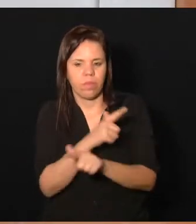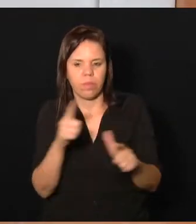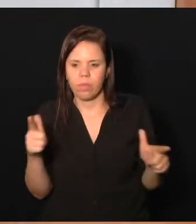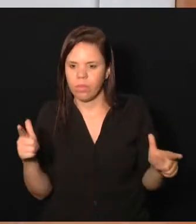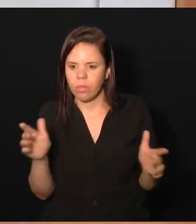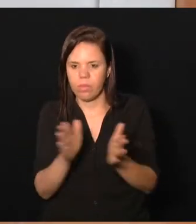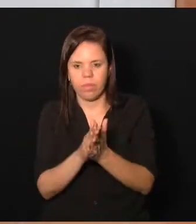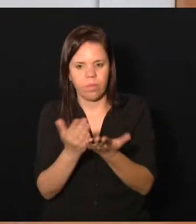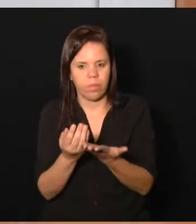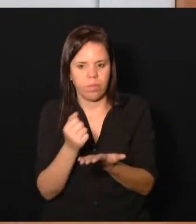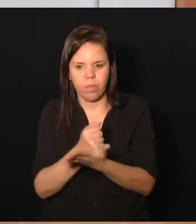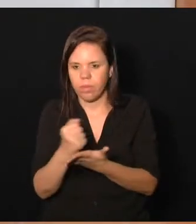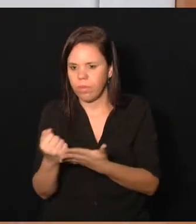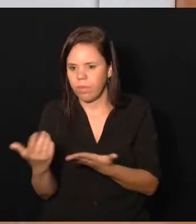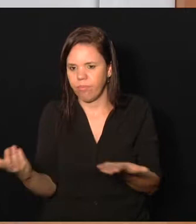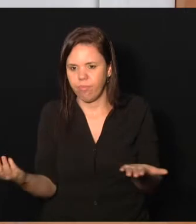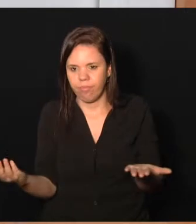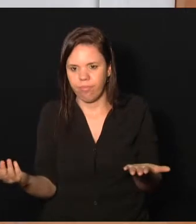informalidade.